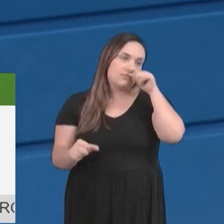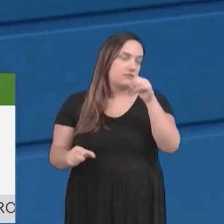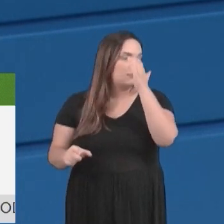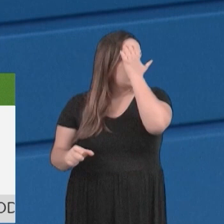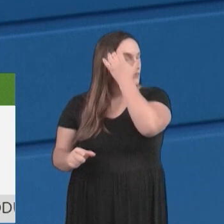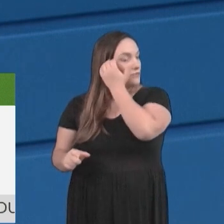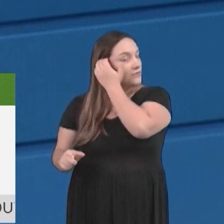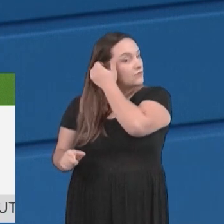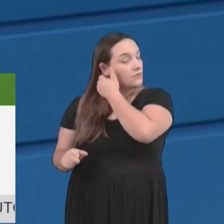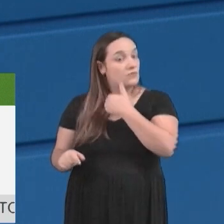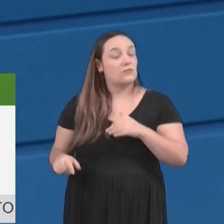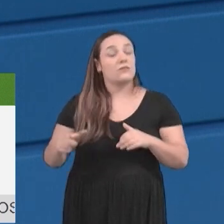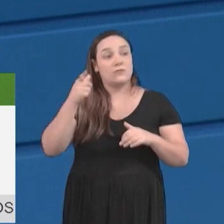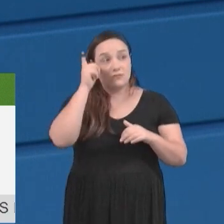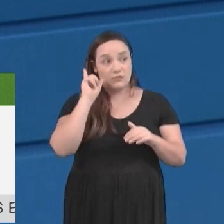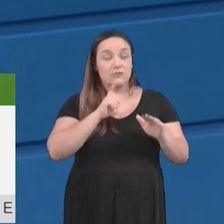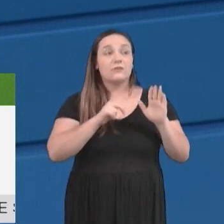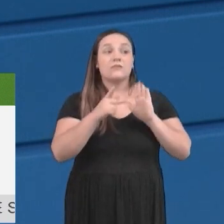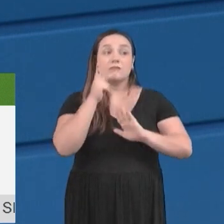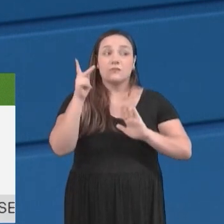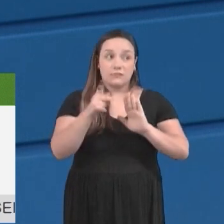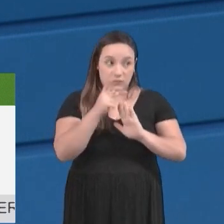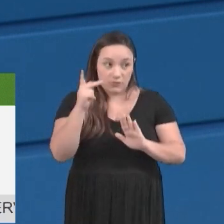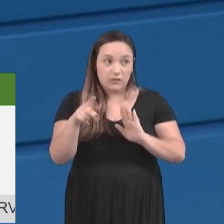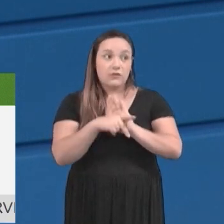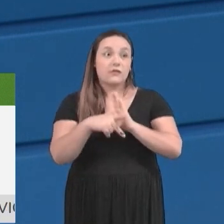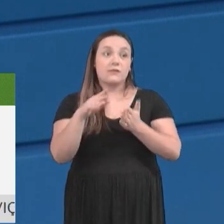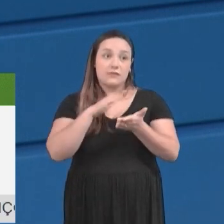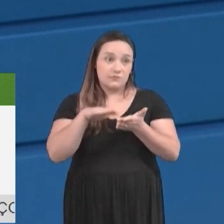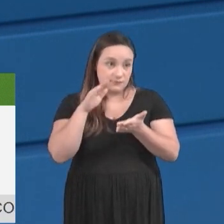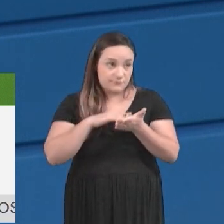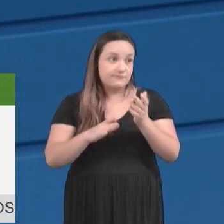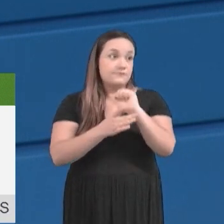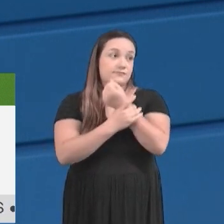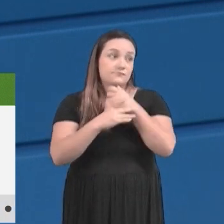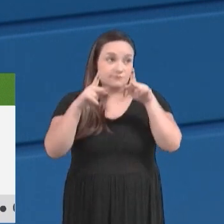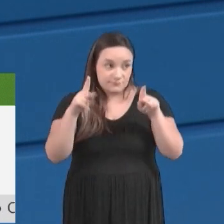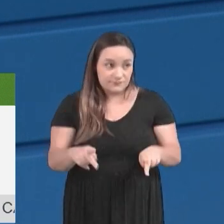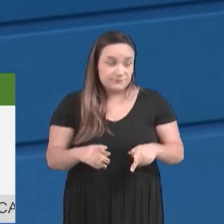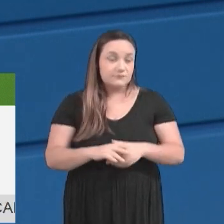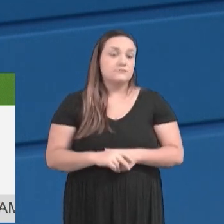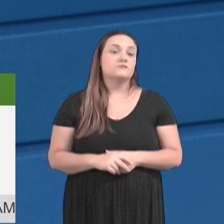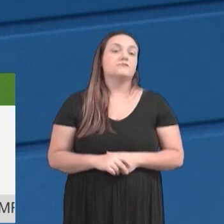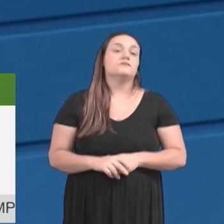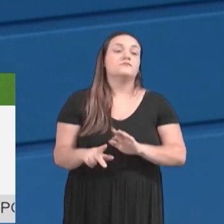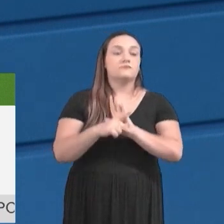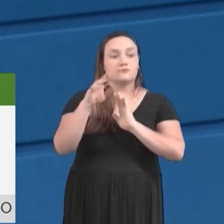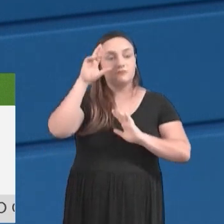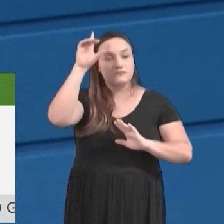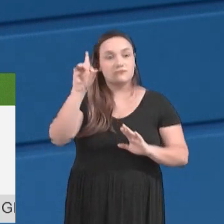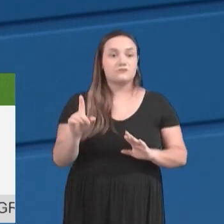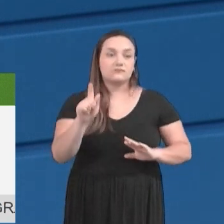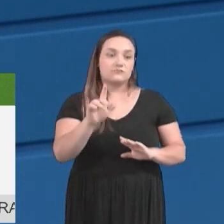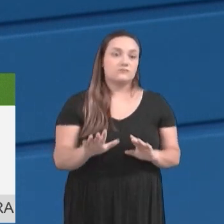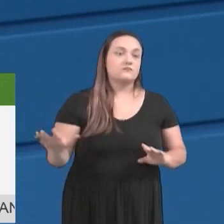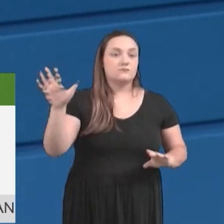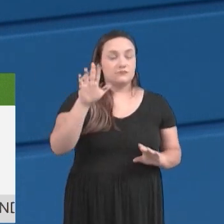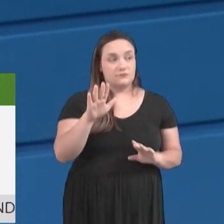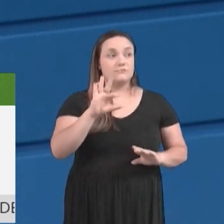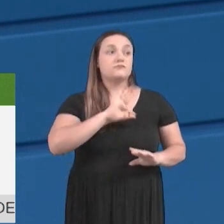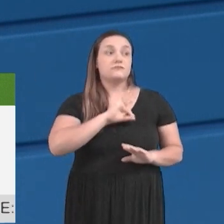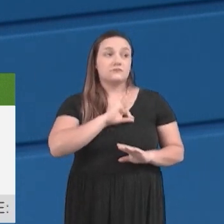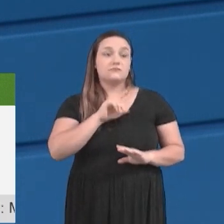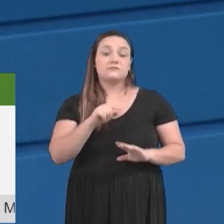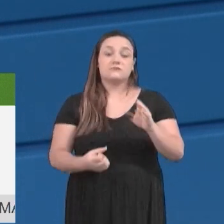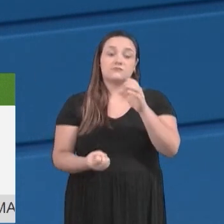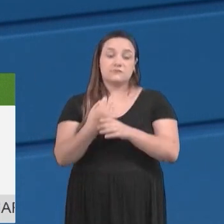ontem foi publicada uma portaria pela Secretaria de Segurança Pública, através da Diretoria-Geral de Polícia, criando um